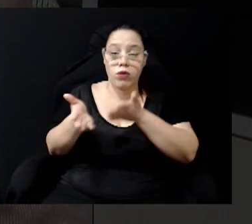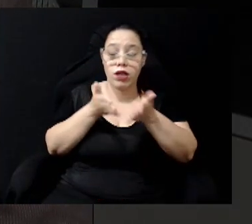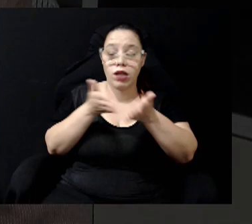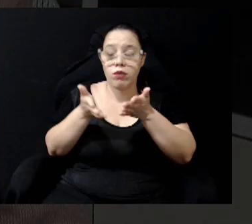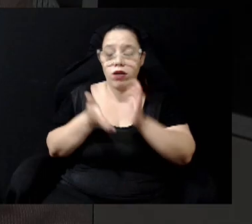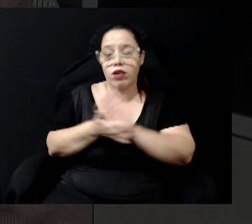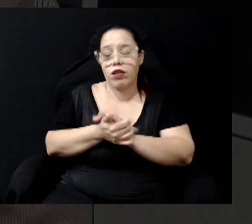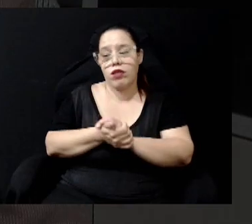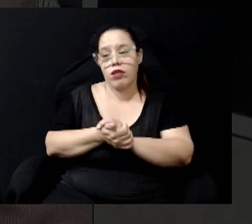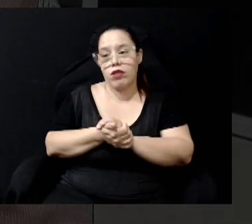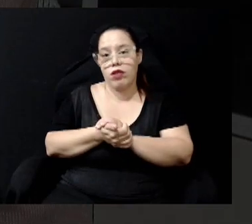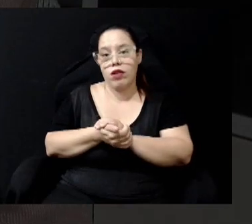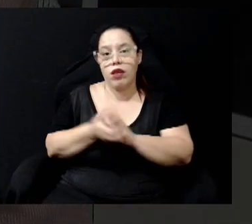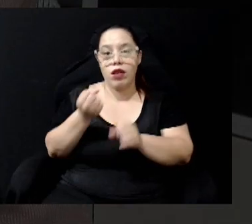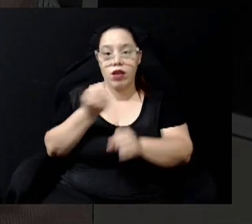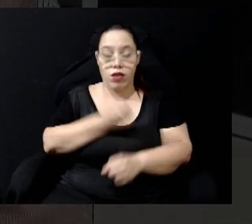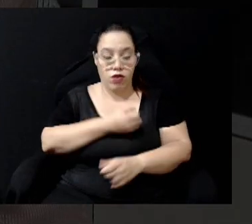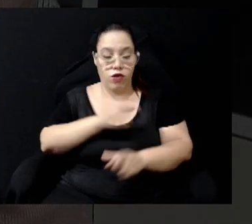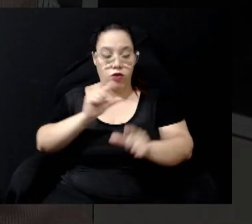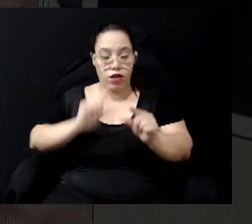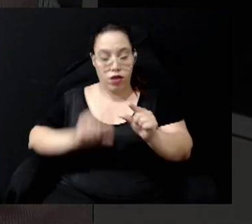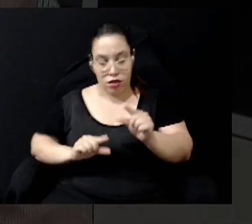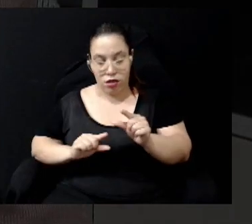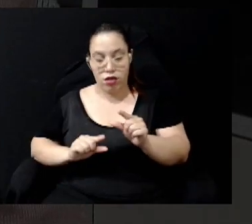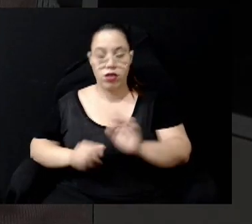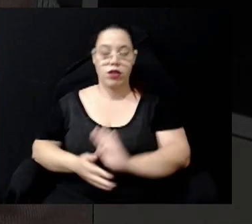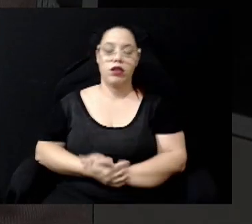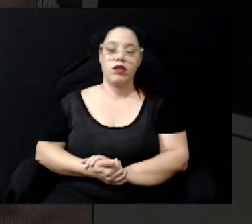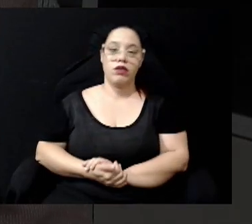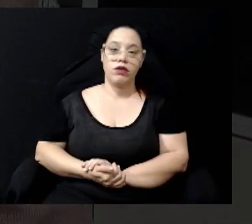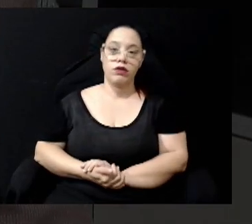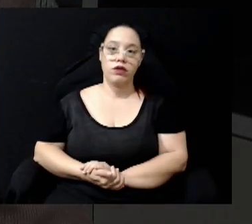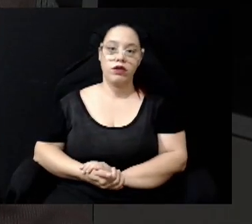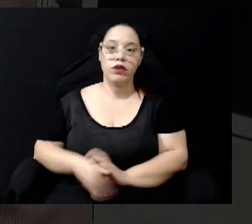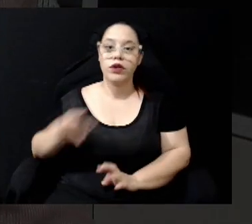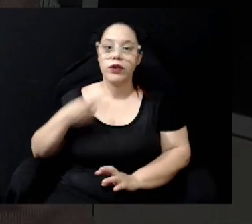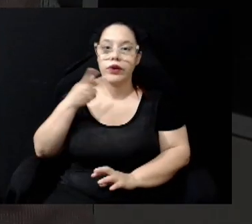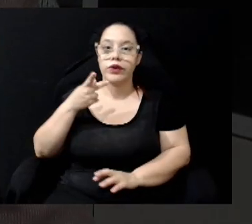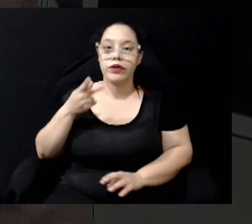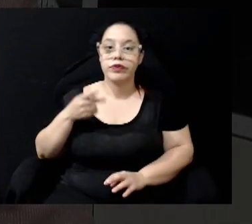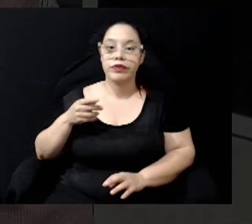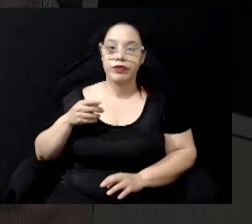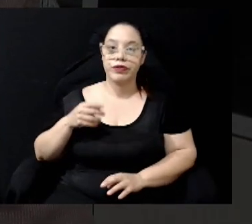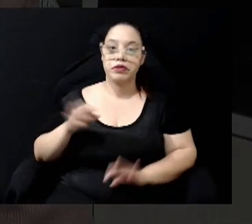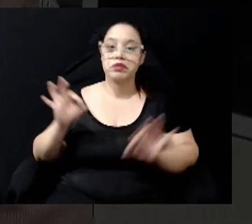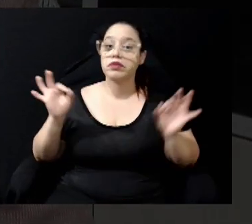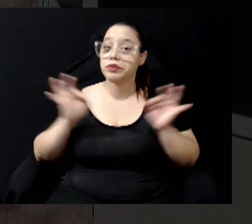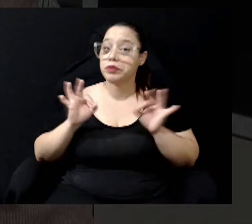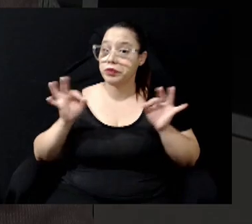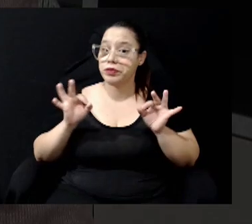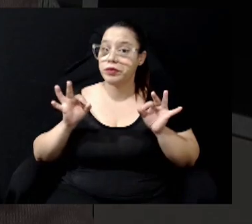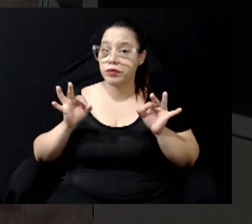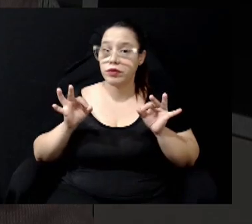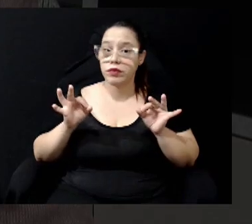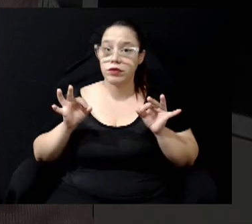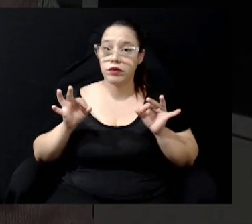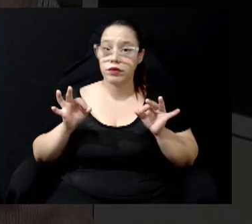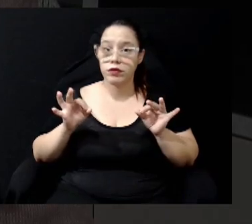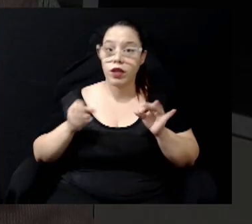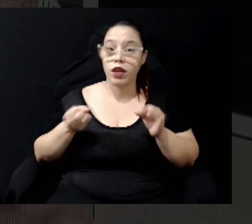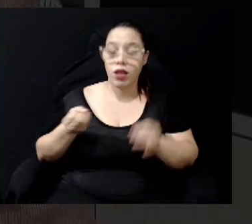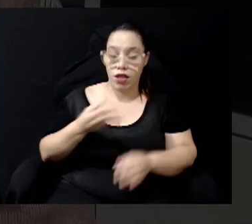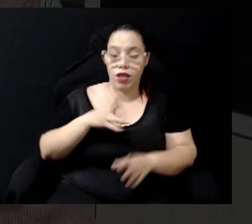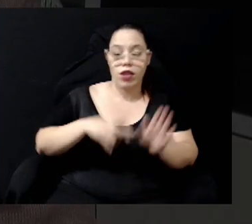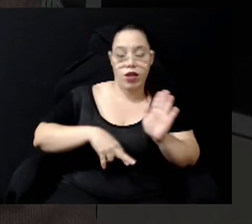número também cai um pouco. Eu diria que caiu em razão simplesmente das novas regras e